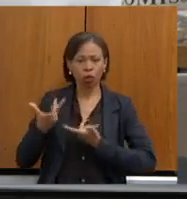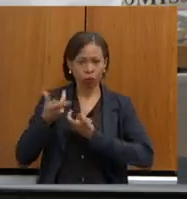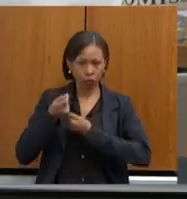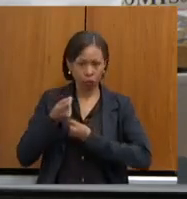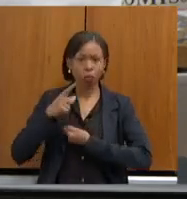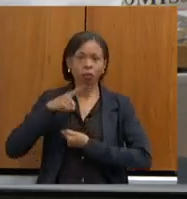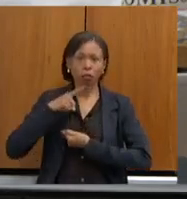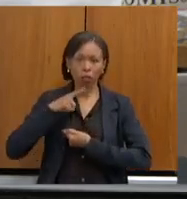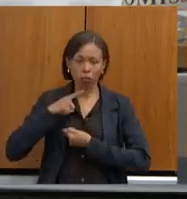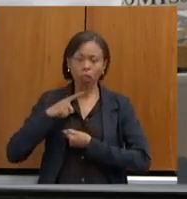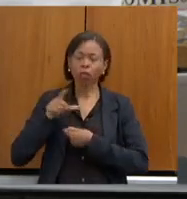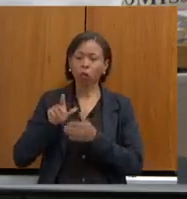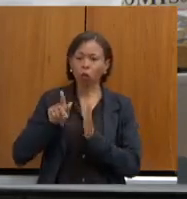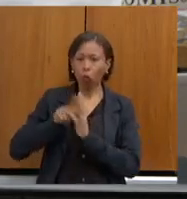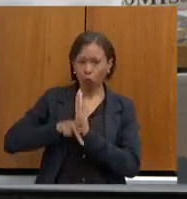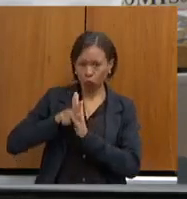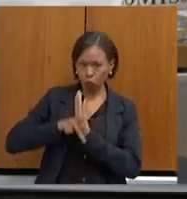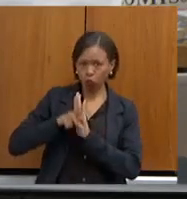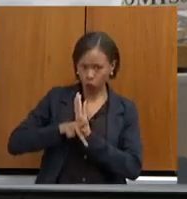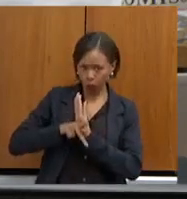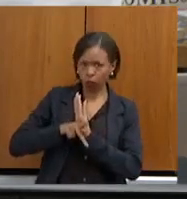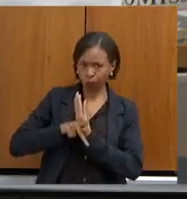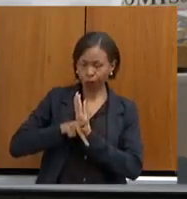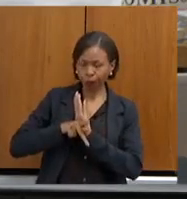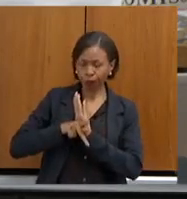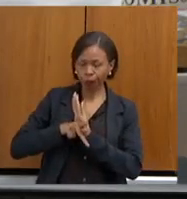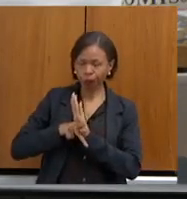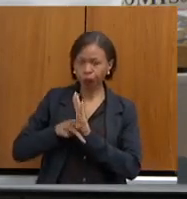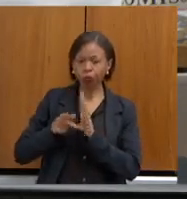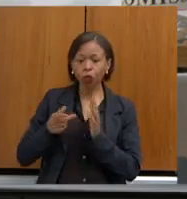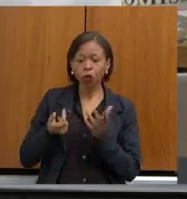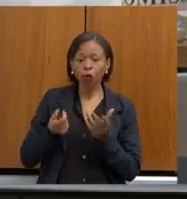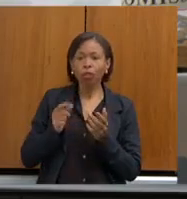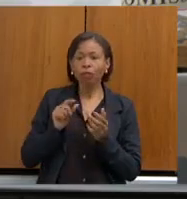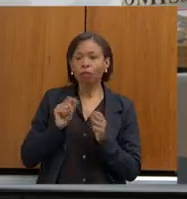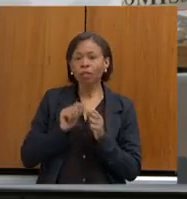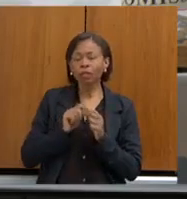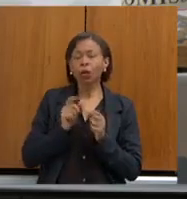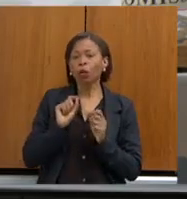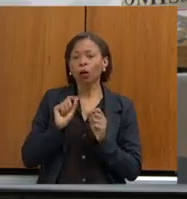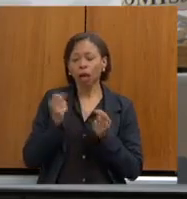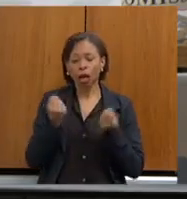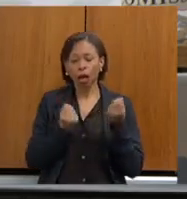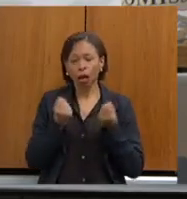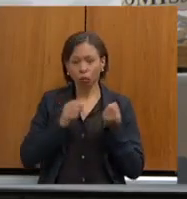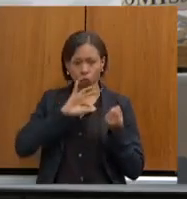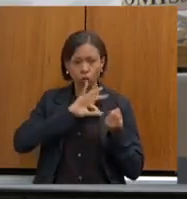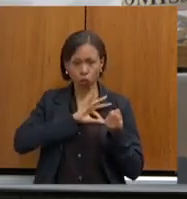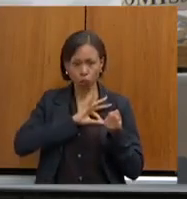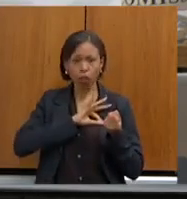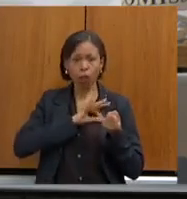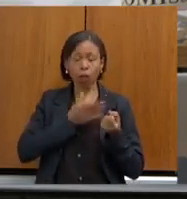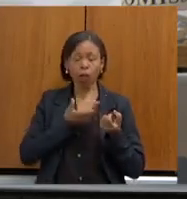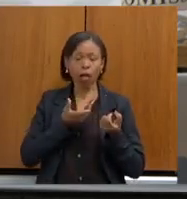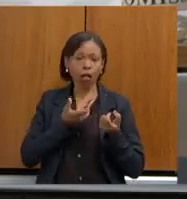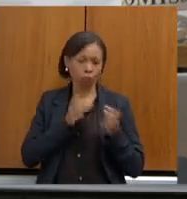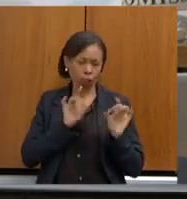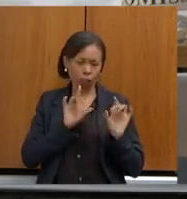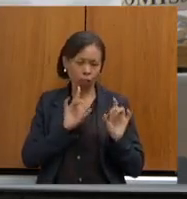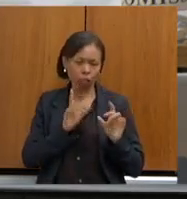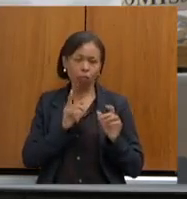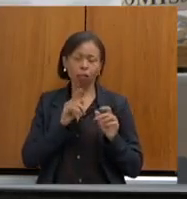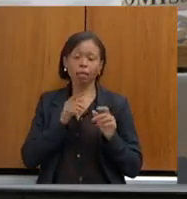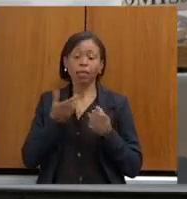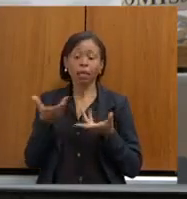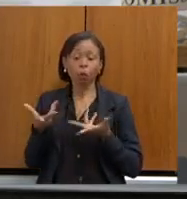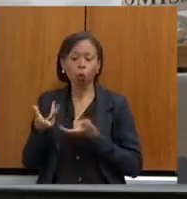projeto de expandir de estruturar com viaturas específico de qualificar os policiais militares E assim a gente enfrentar esses não para